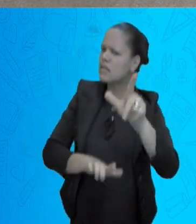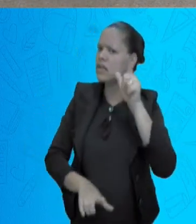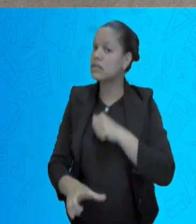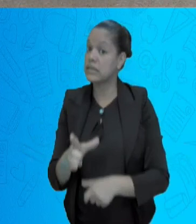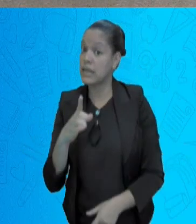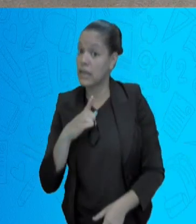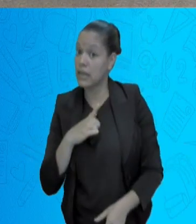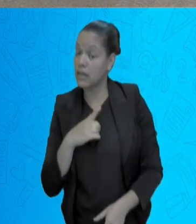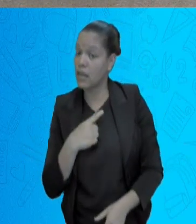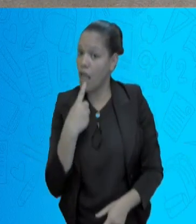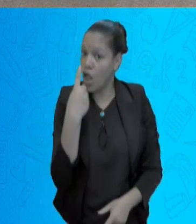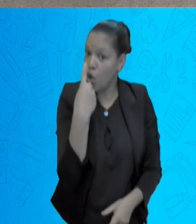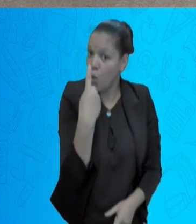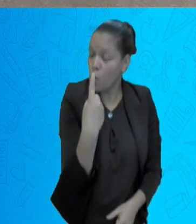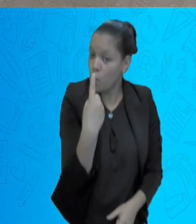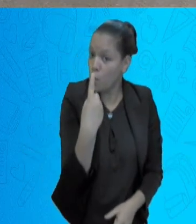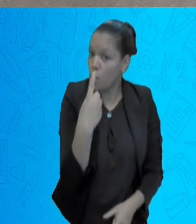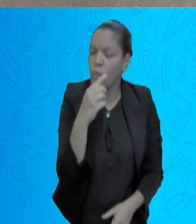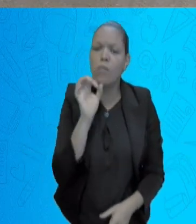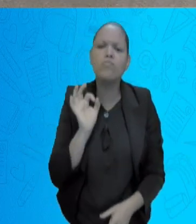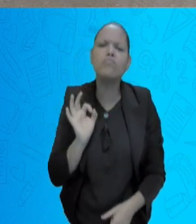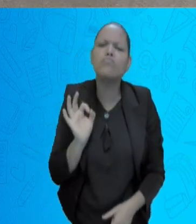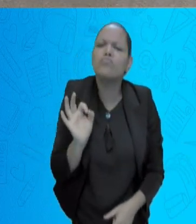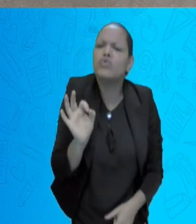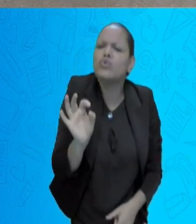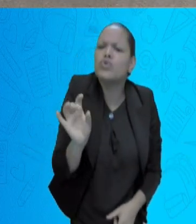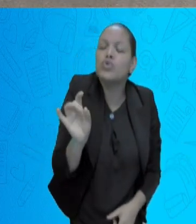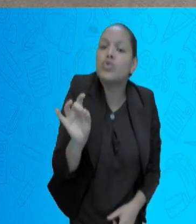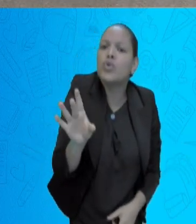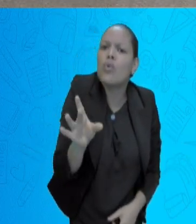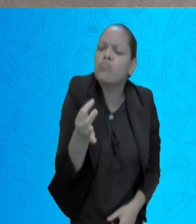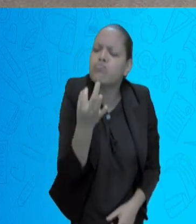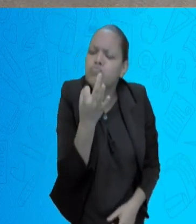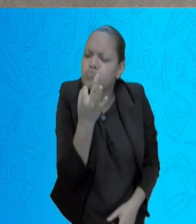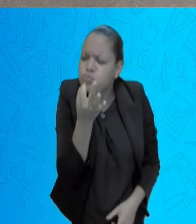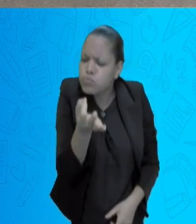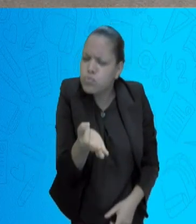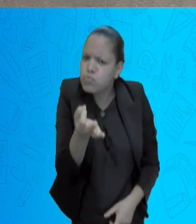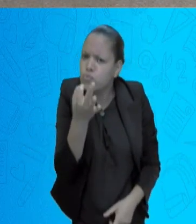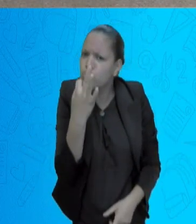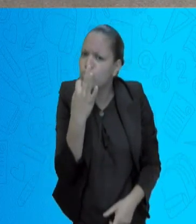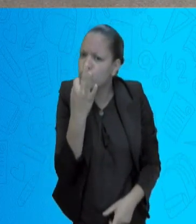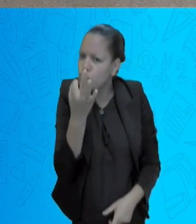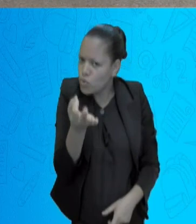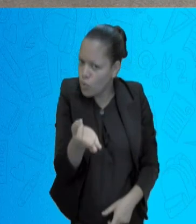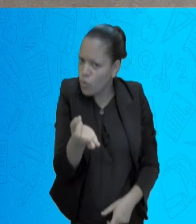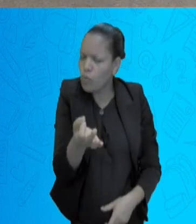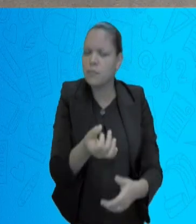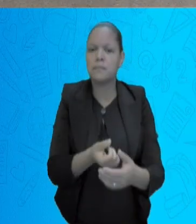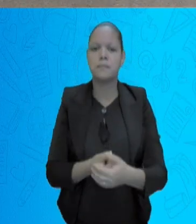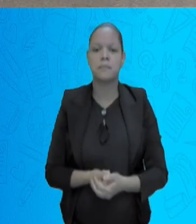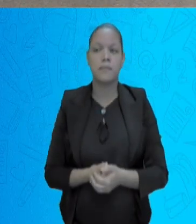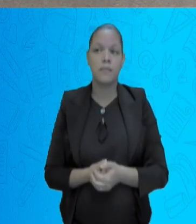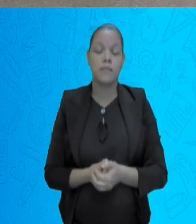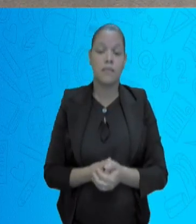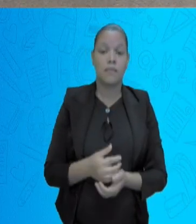só fonema. O que é fonema? Som. Vamos dar um exemplo?